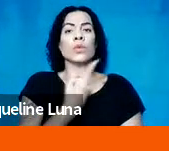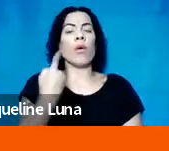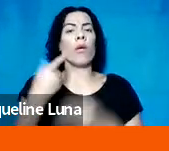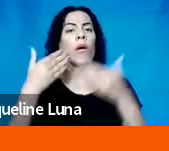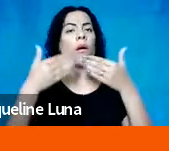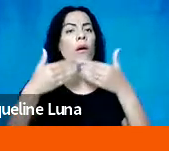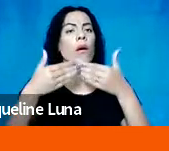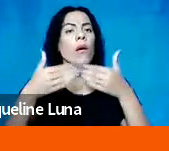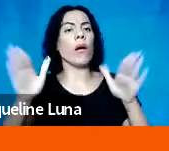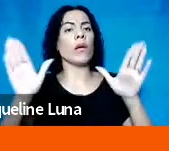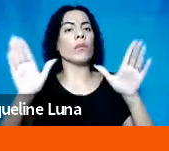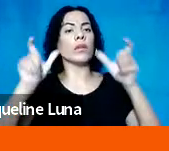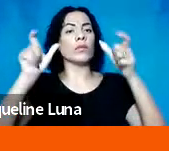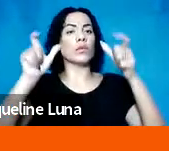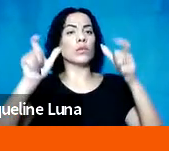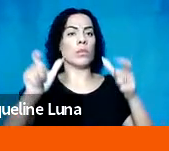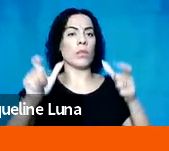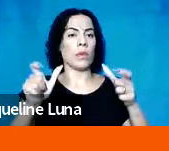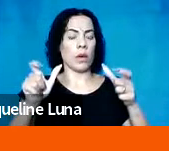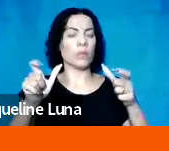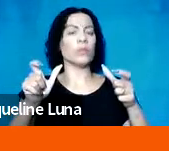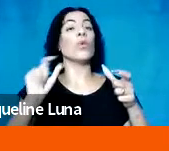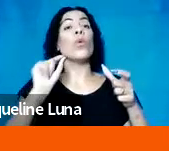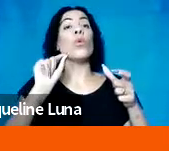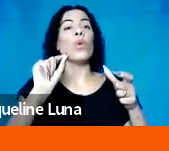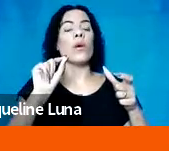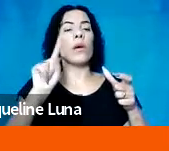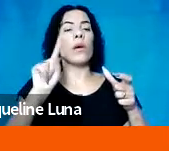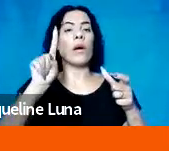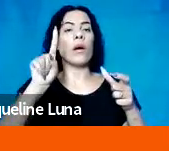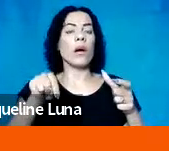abrimos um espaço, né, para que